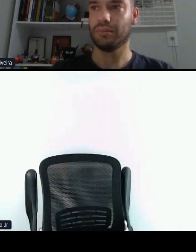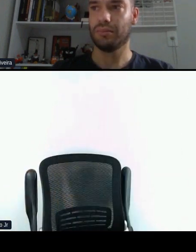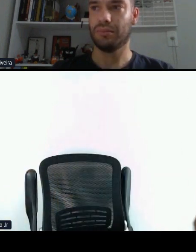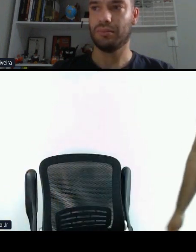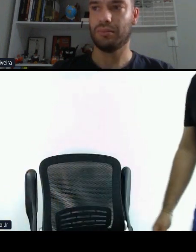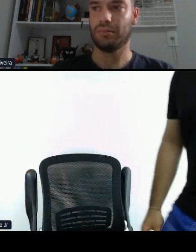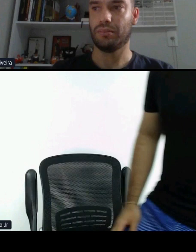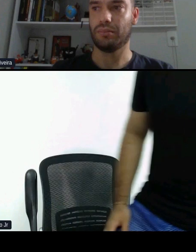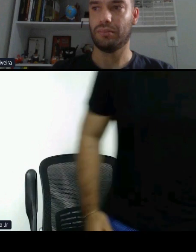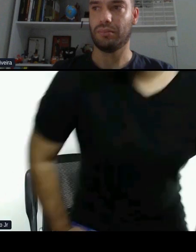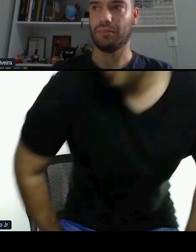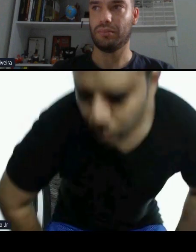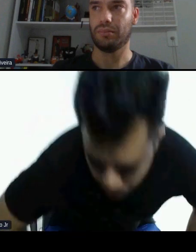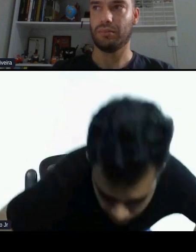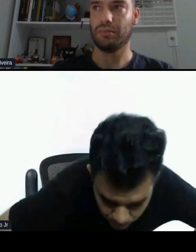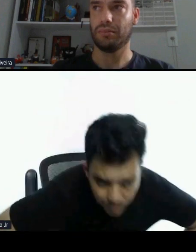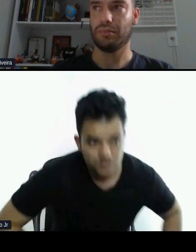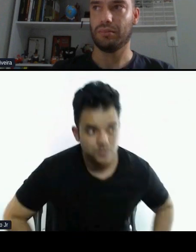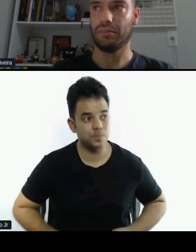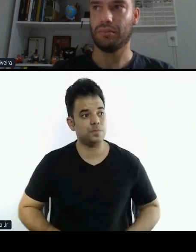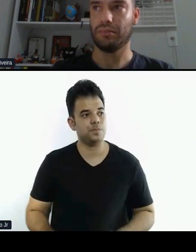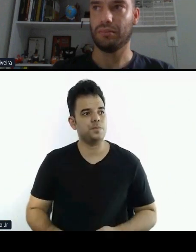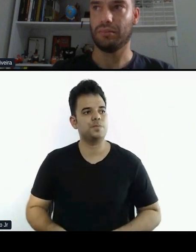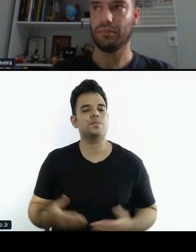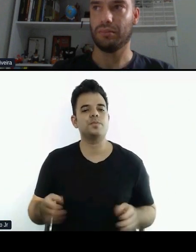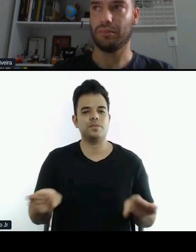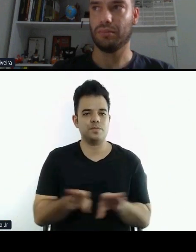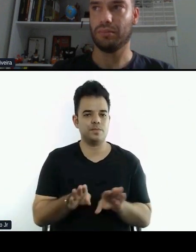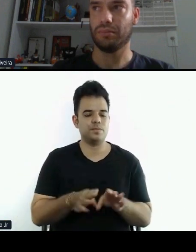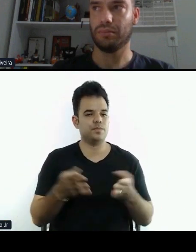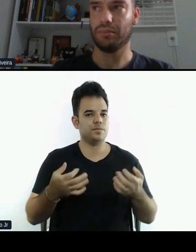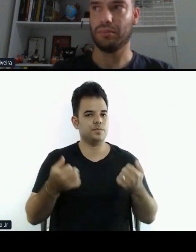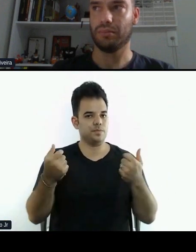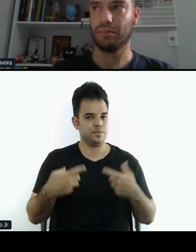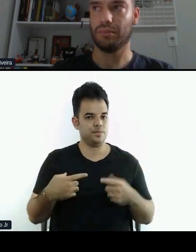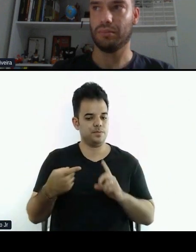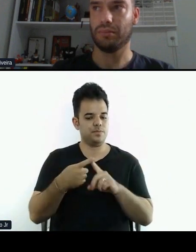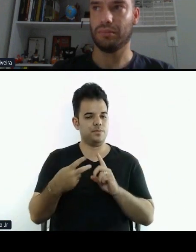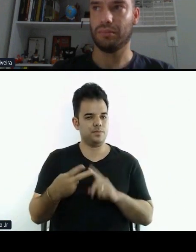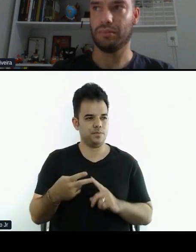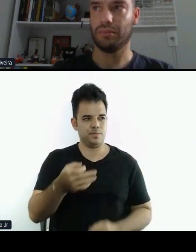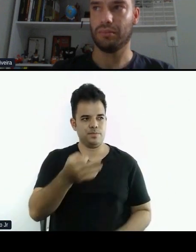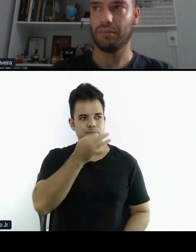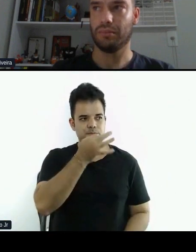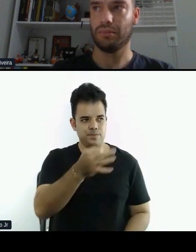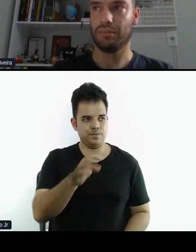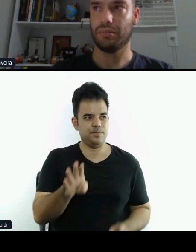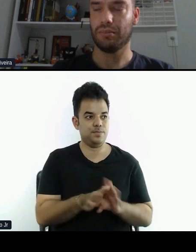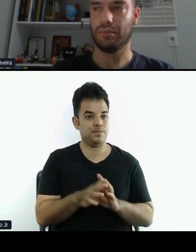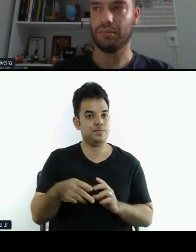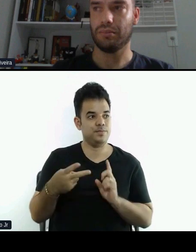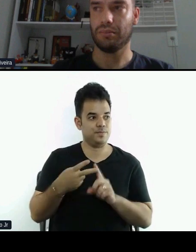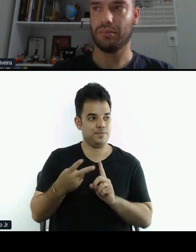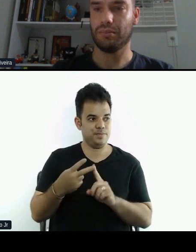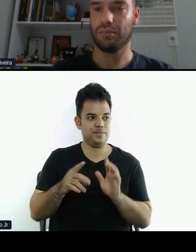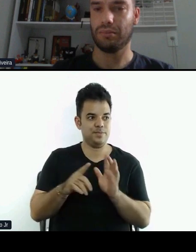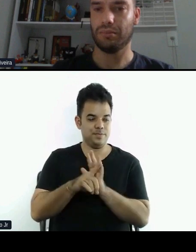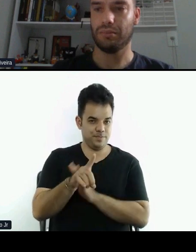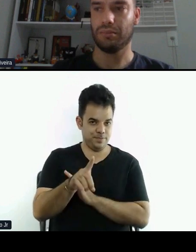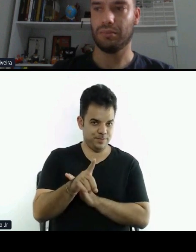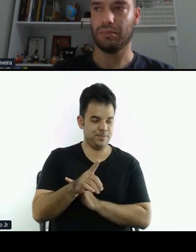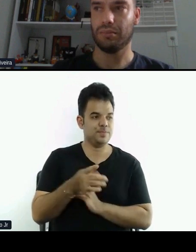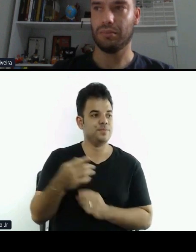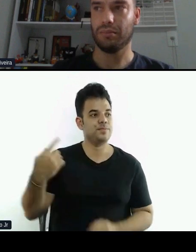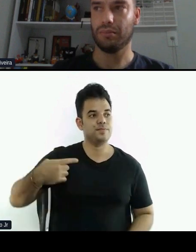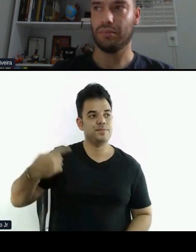Eu gostaria de fazer 2 comentários do que vocês estão falando, antes de a gente entrar já para a nossa próxima pergunta. A primeira,